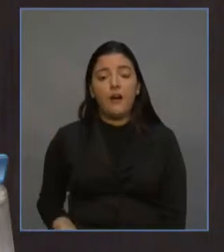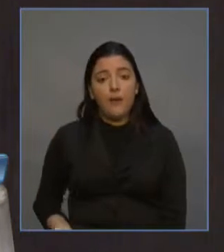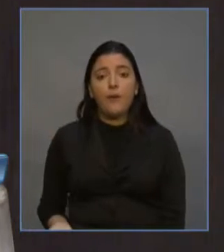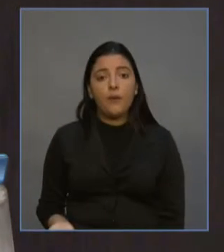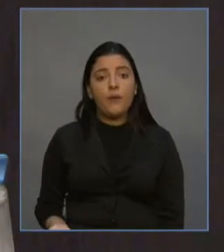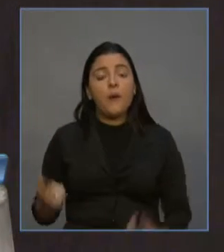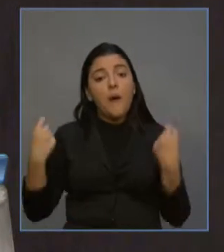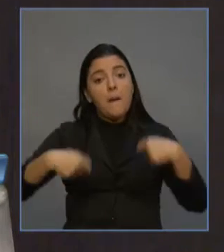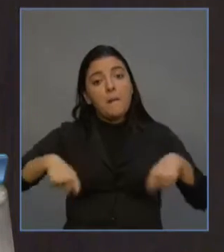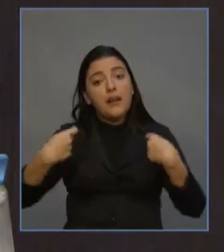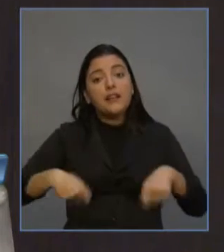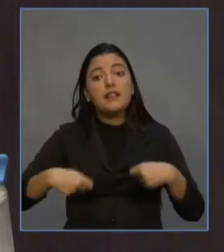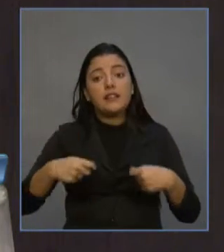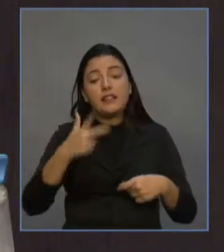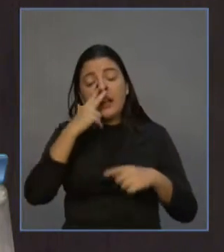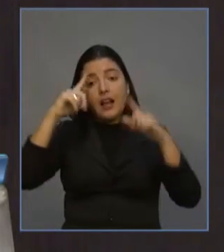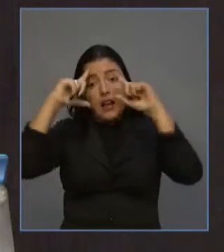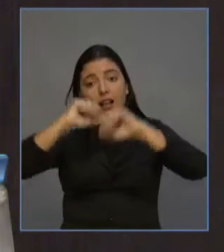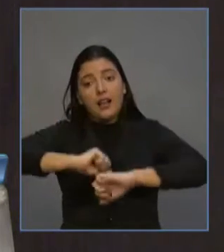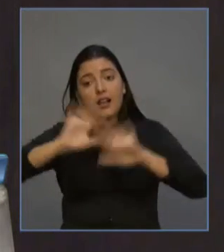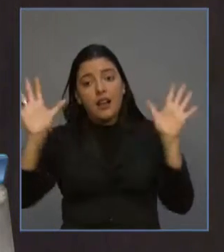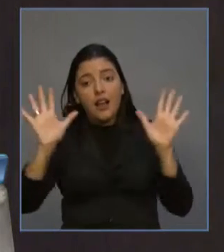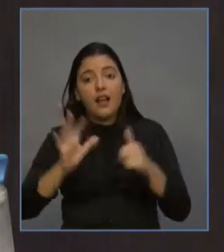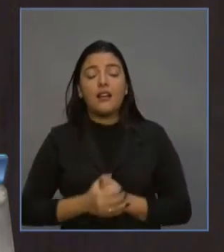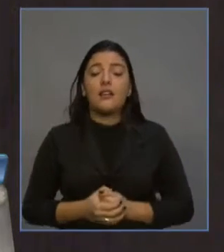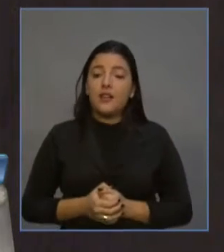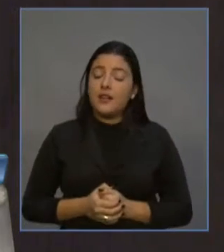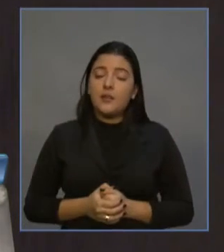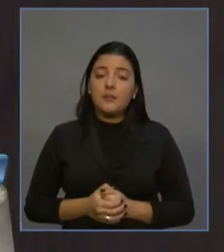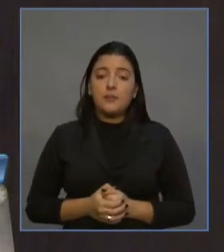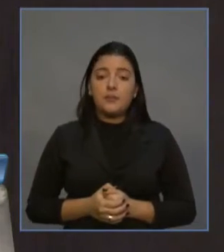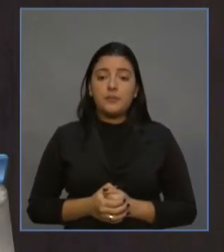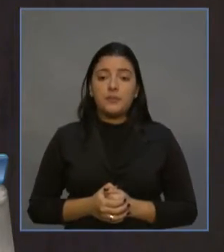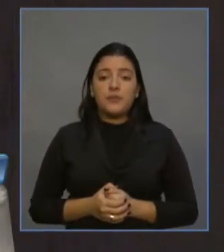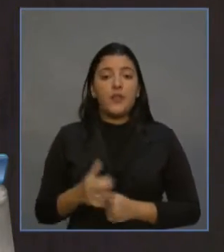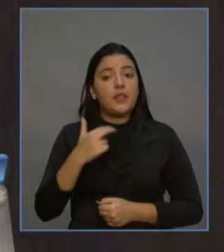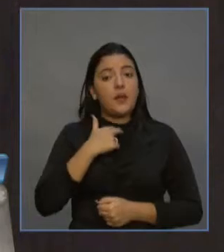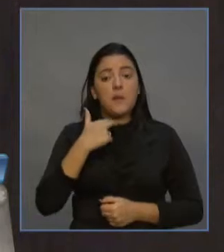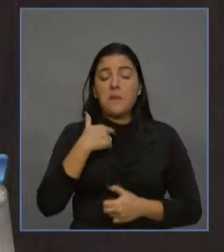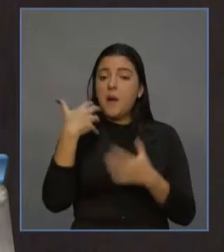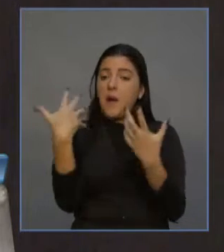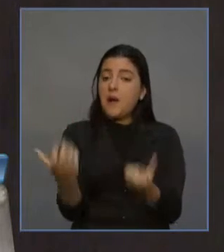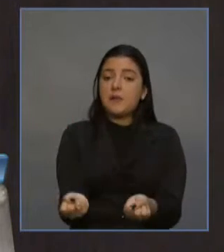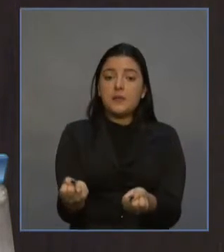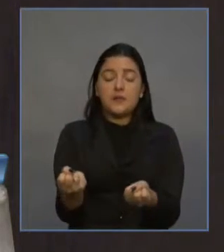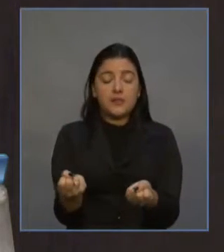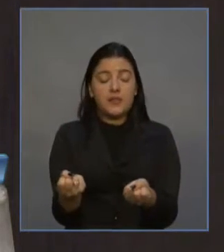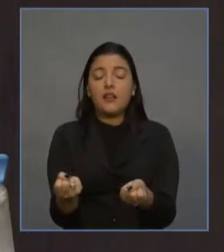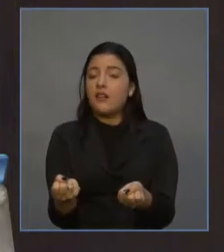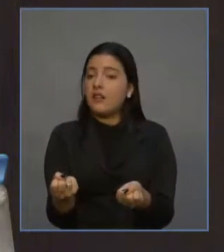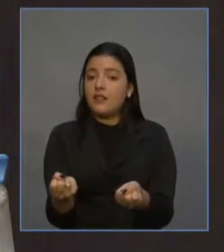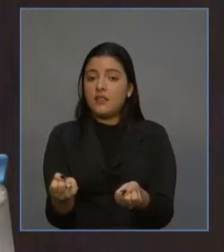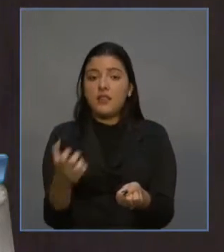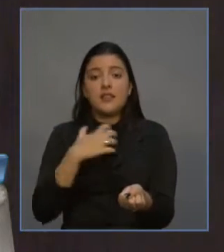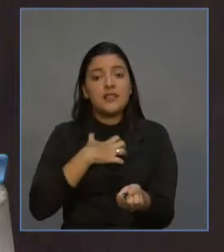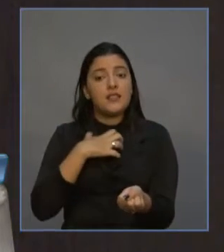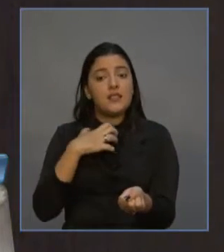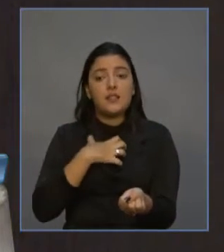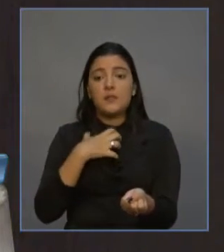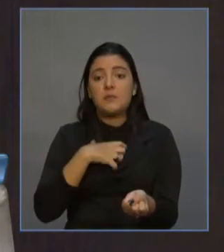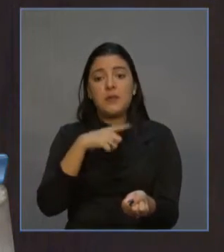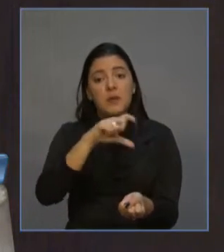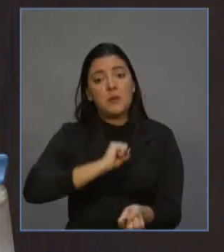sobretudo, enfatizar isso. Não se permita ser guiado por esses